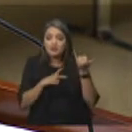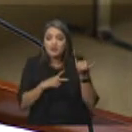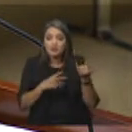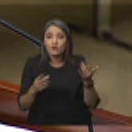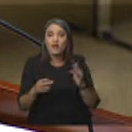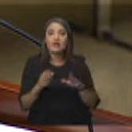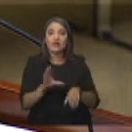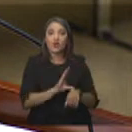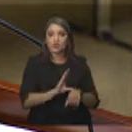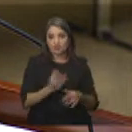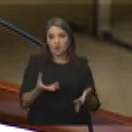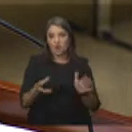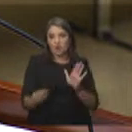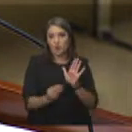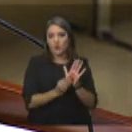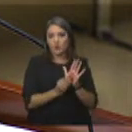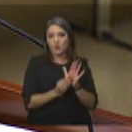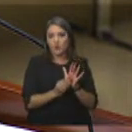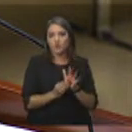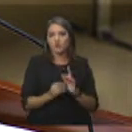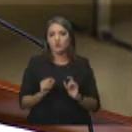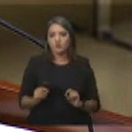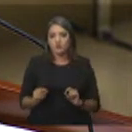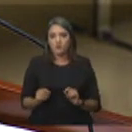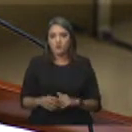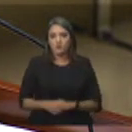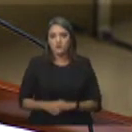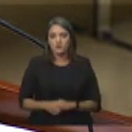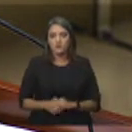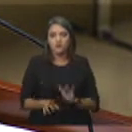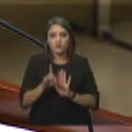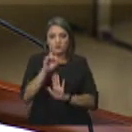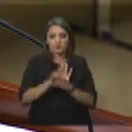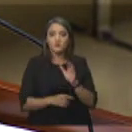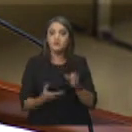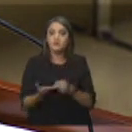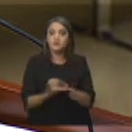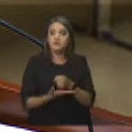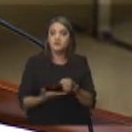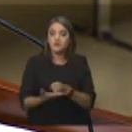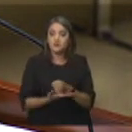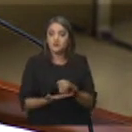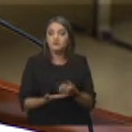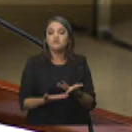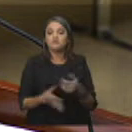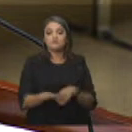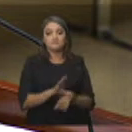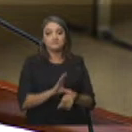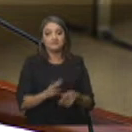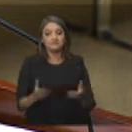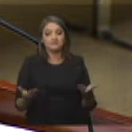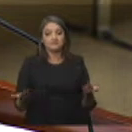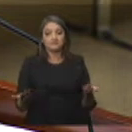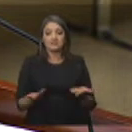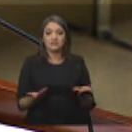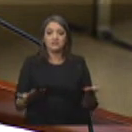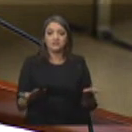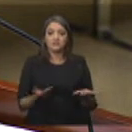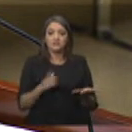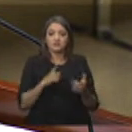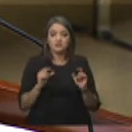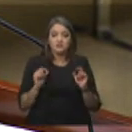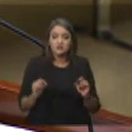pela Constituição Federal, como no rol dos direitos fundamentais. Então, o texto constitucional hoje, em minha ótica,